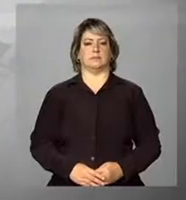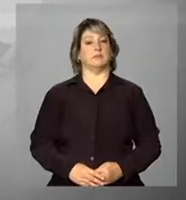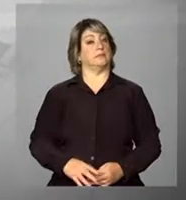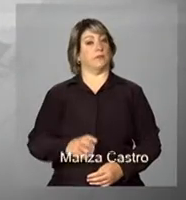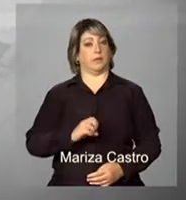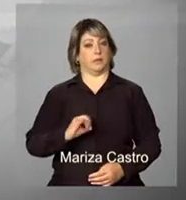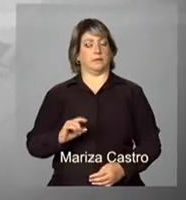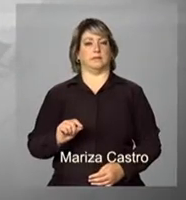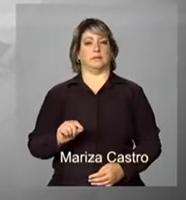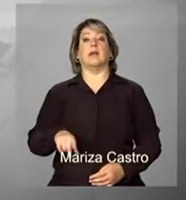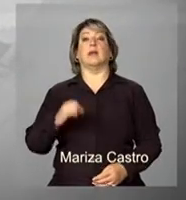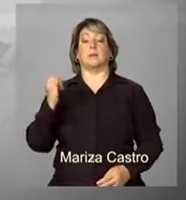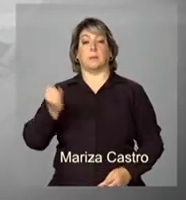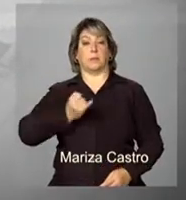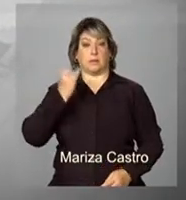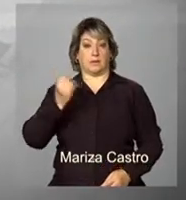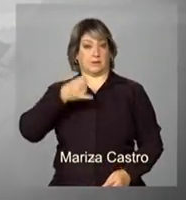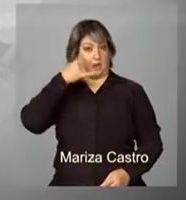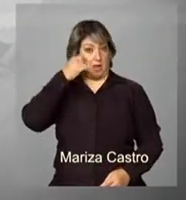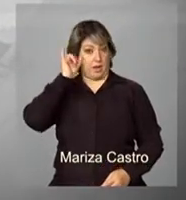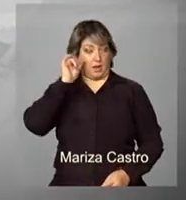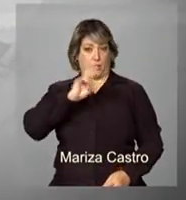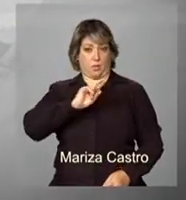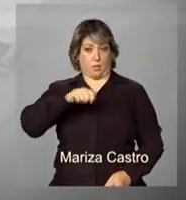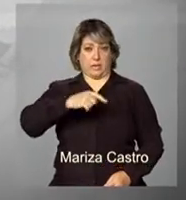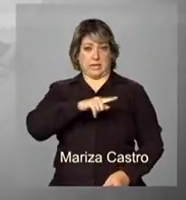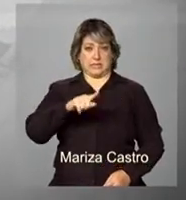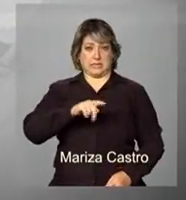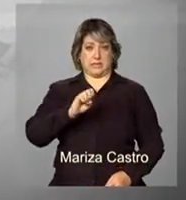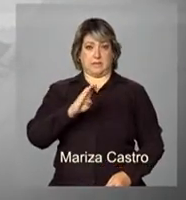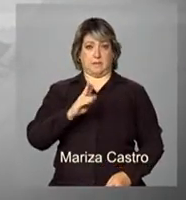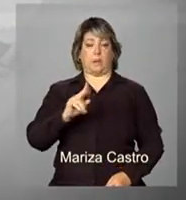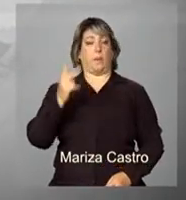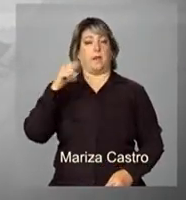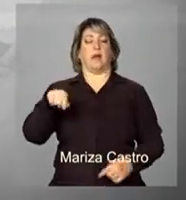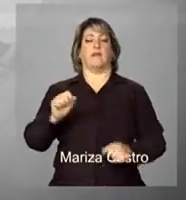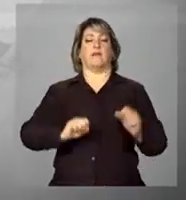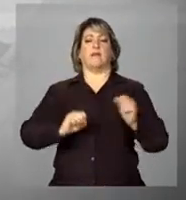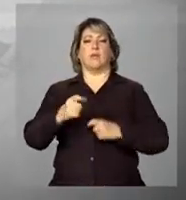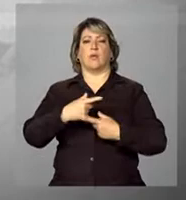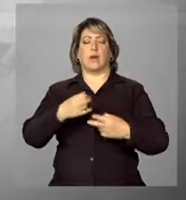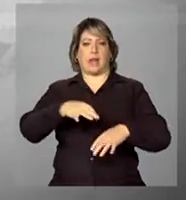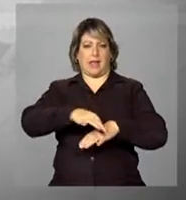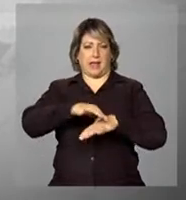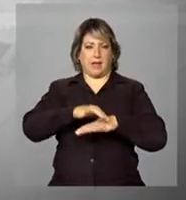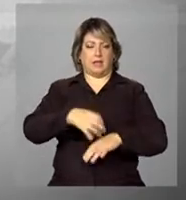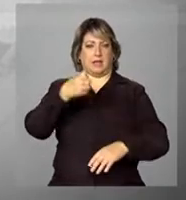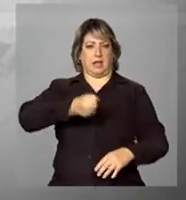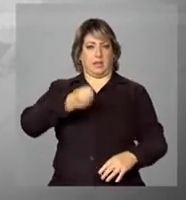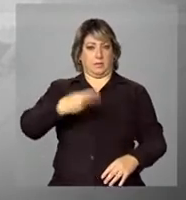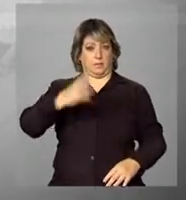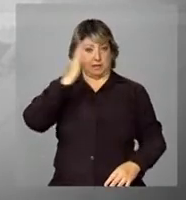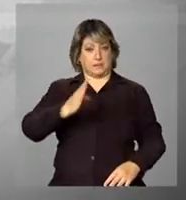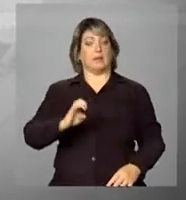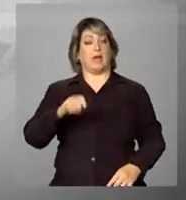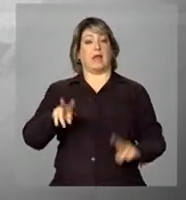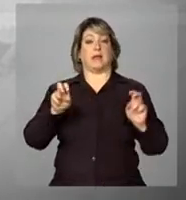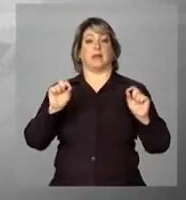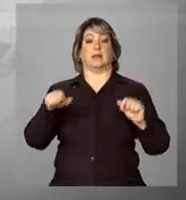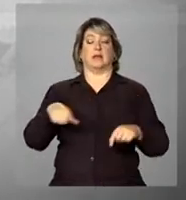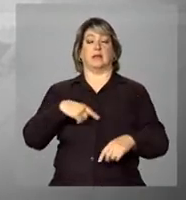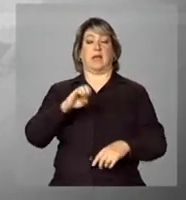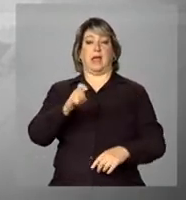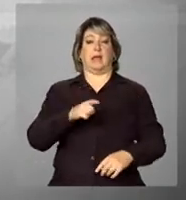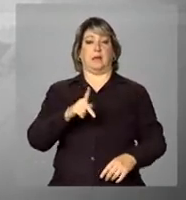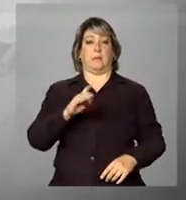Olá, a importância do gado do tipo Zebu para a cadeia produtiva da carne e do leite no Brasil é o tema da Expo